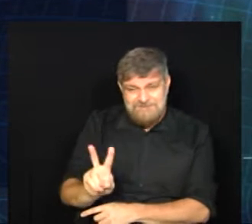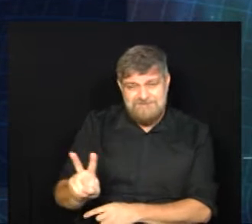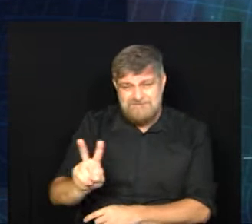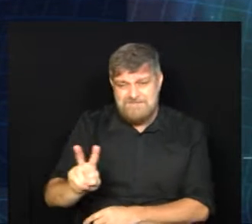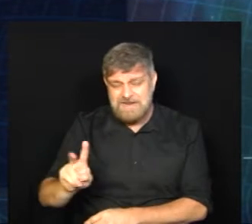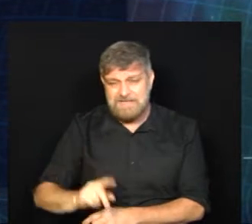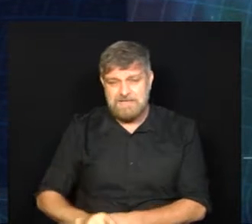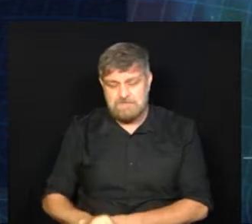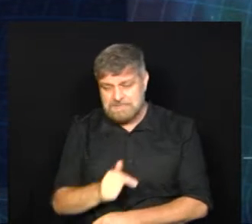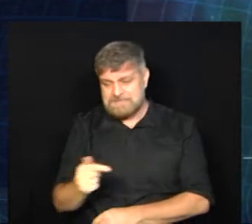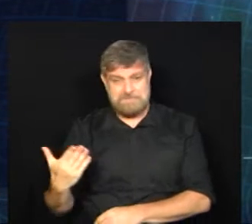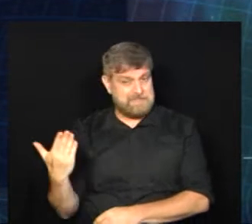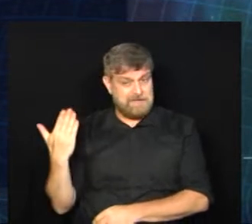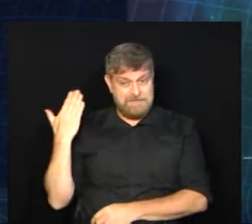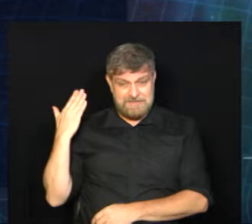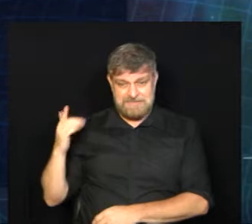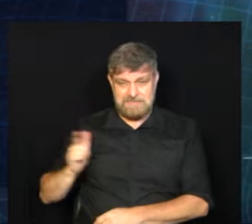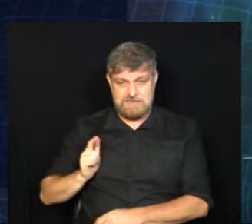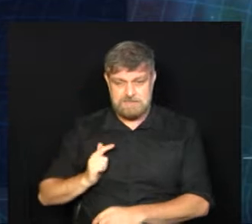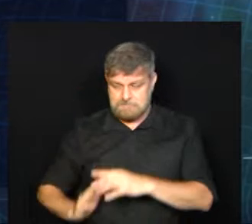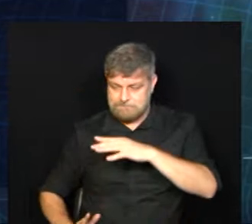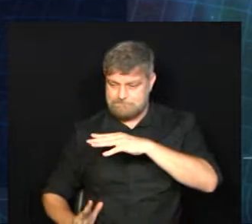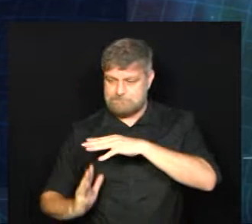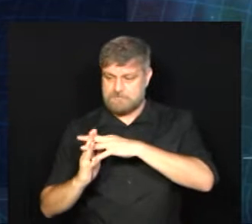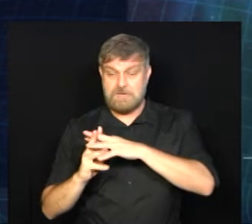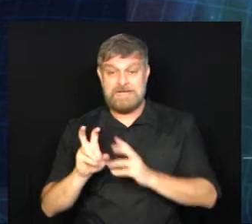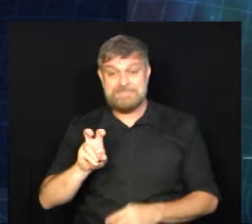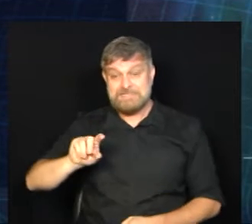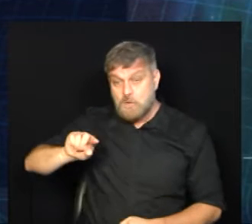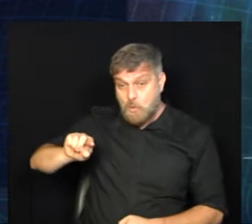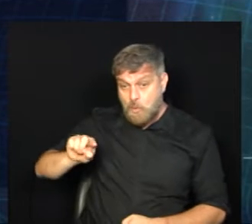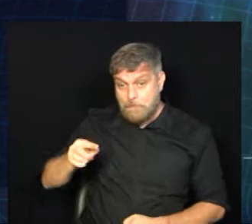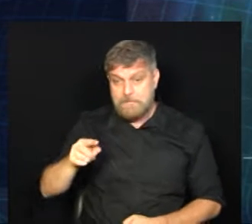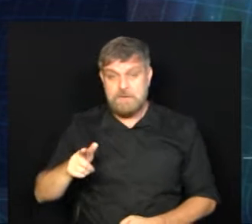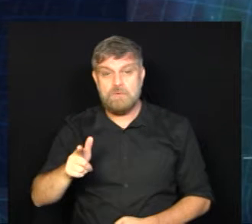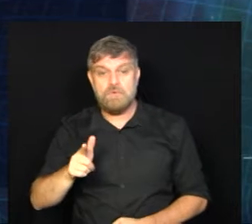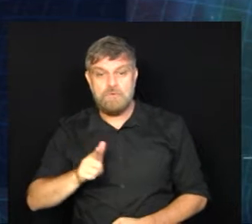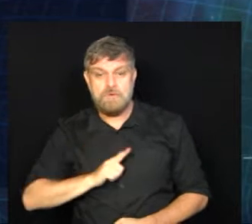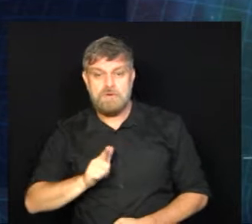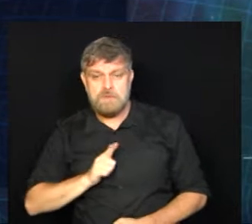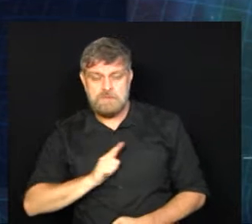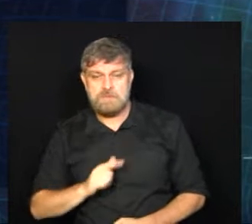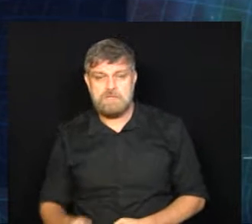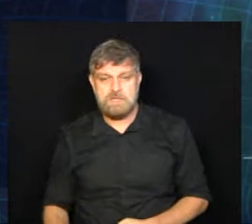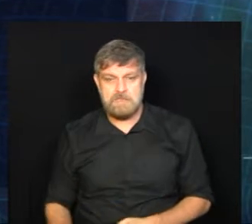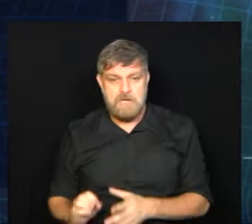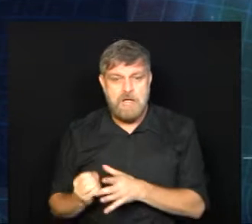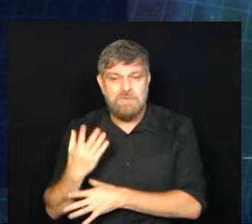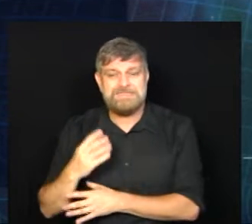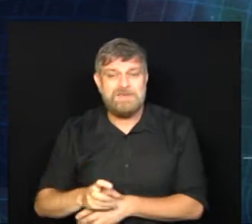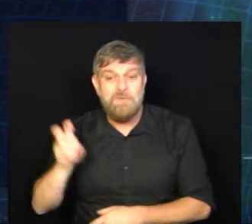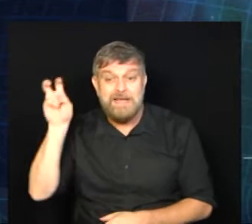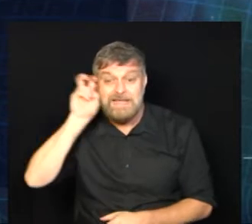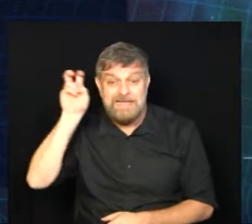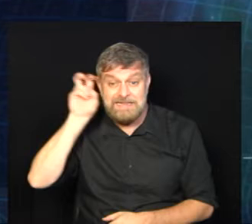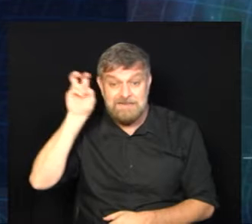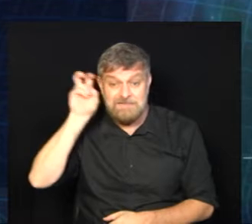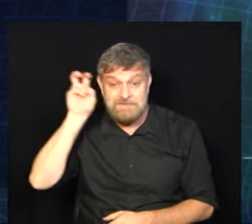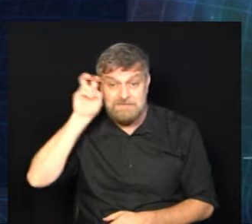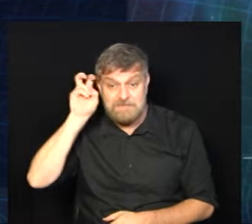que na semana passada passou dos 5.000, ela tem a atualização realizada na última